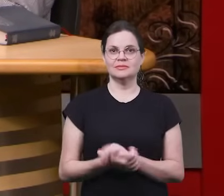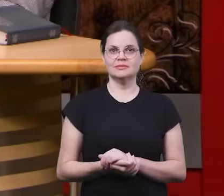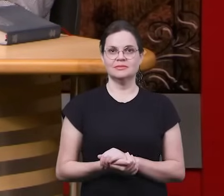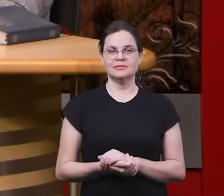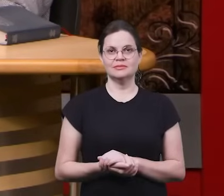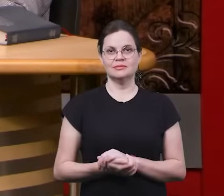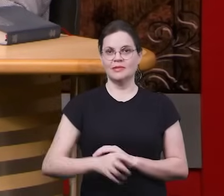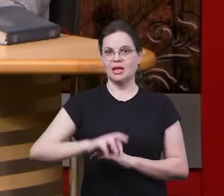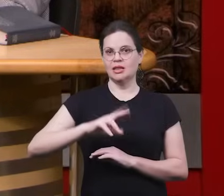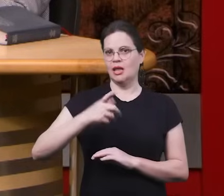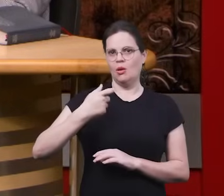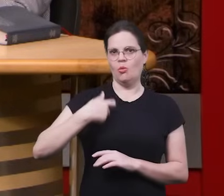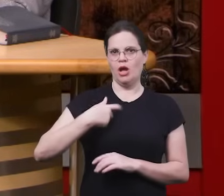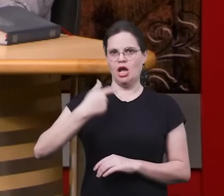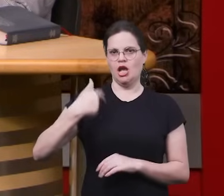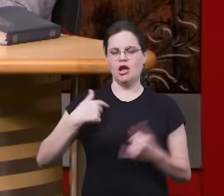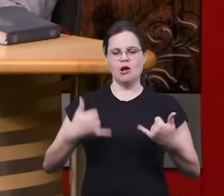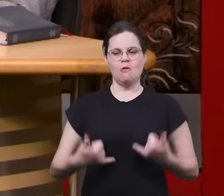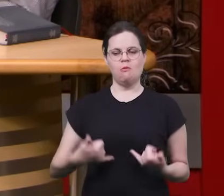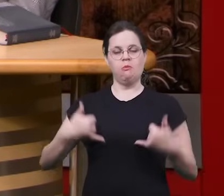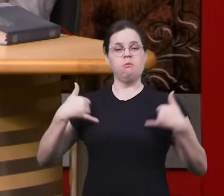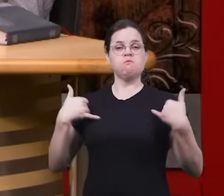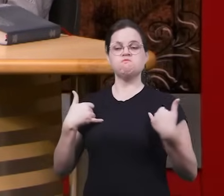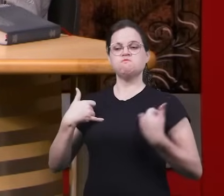isso. Não por torpe ganância,